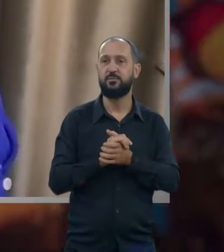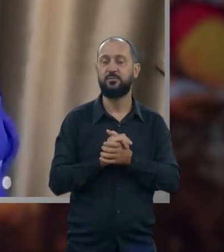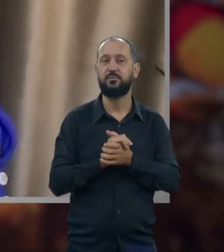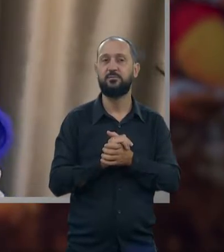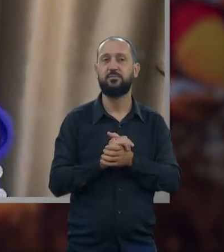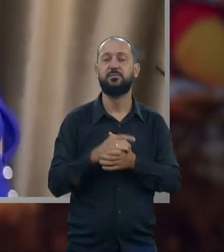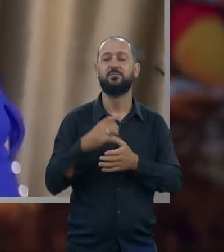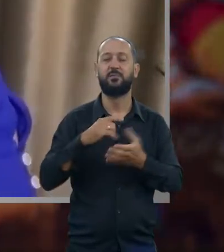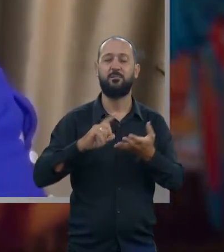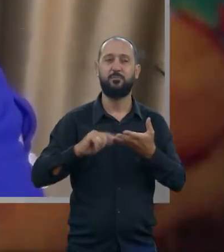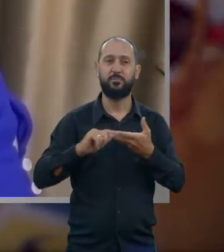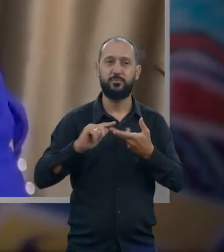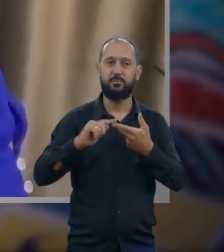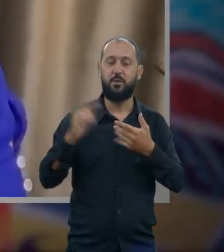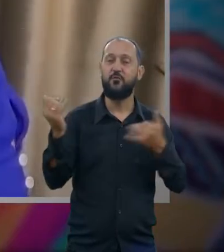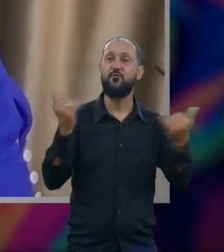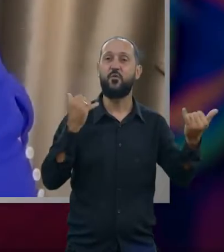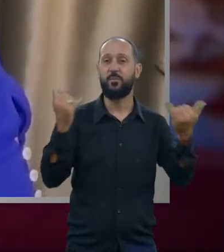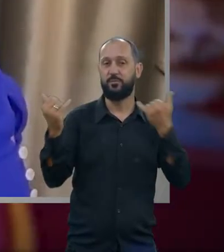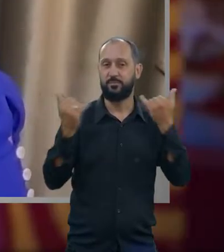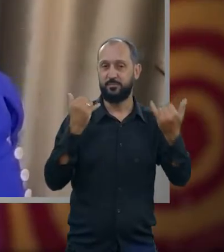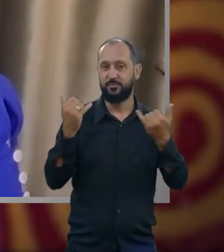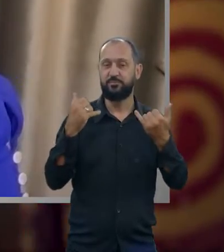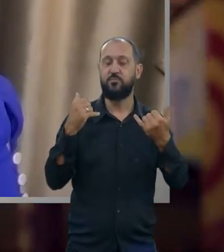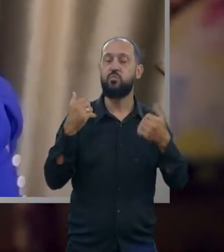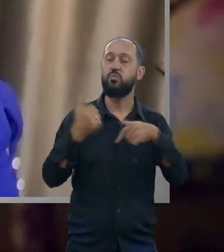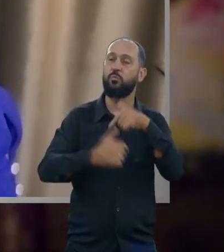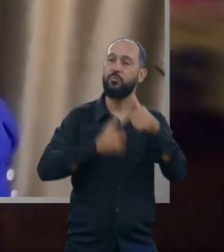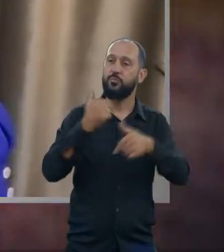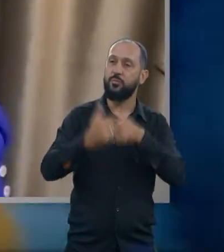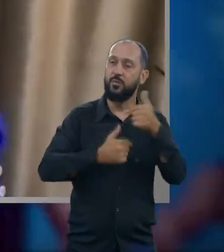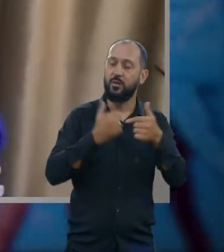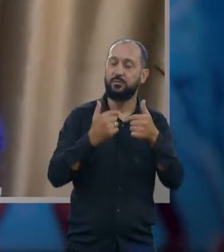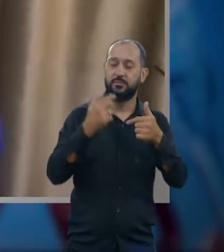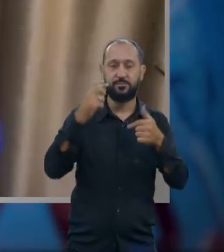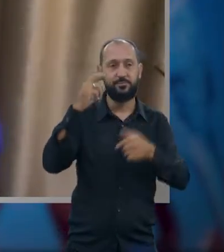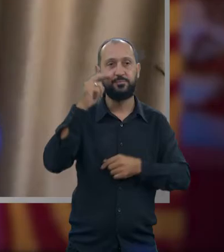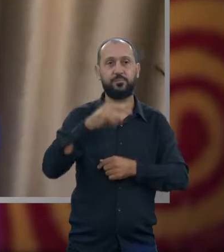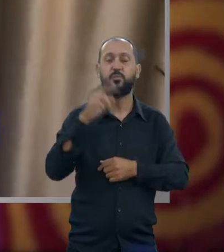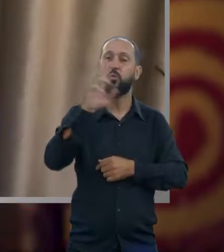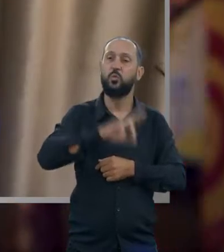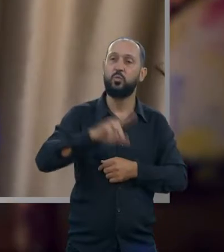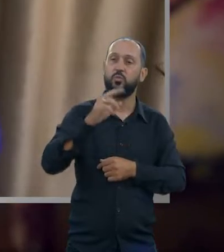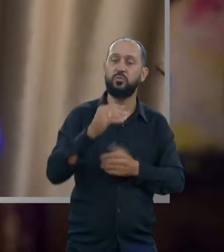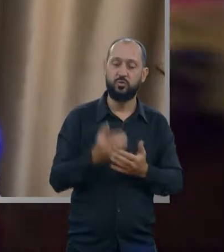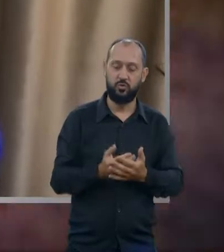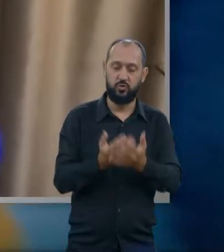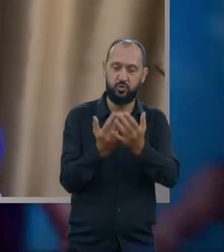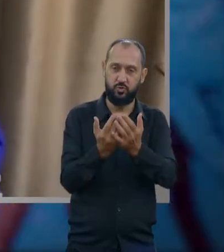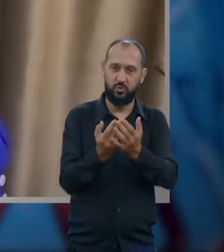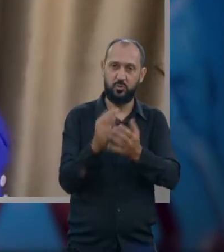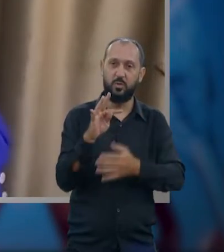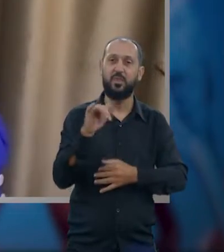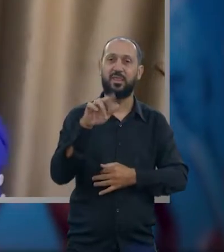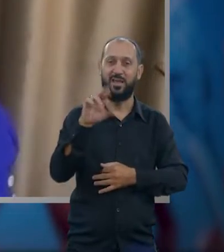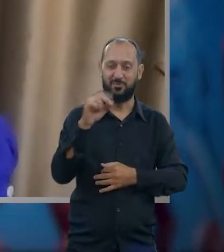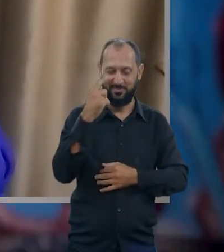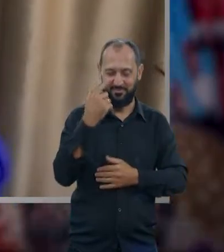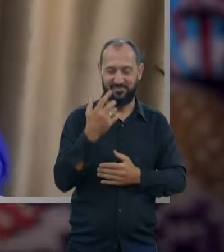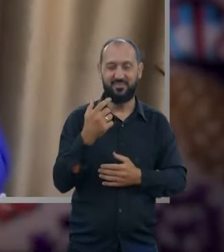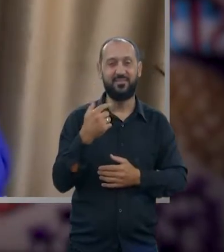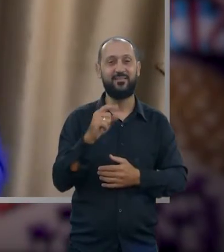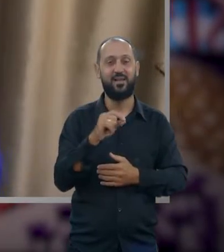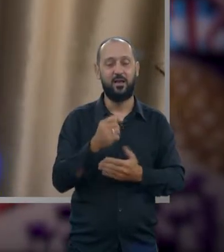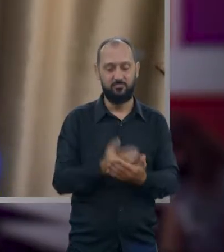trabalho. Nossa, existe muita informação a ser trabalhada e a ser acessada por meio de um jogo de tarô. Como